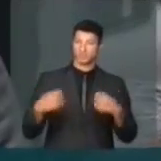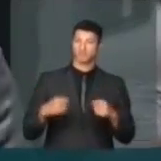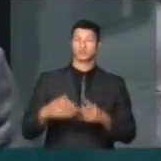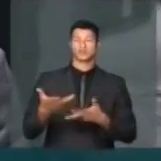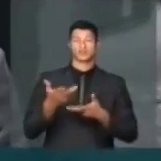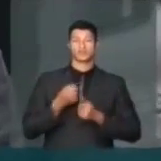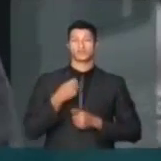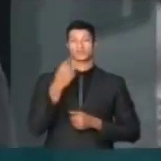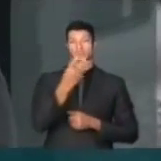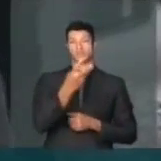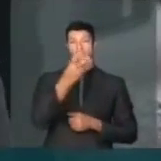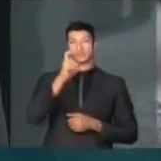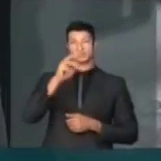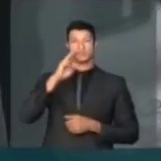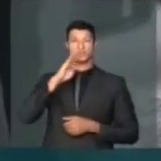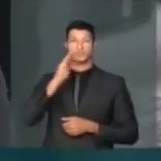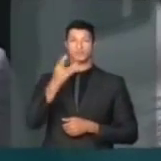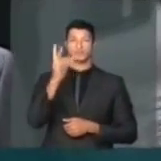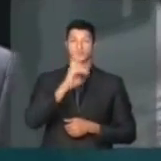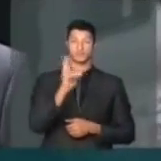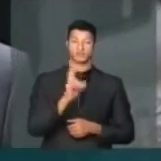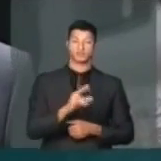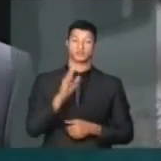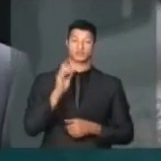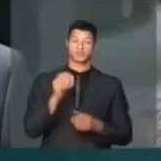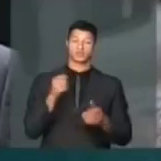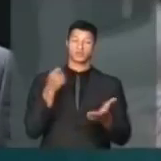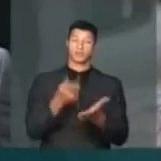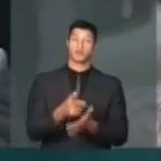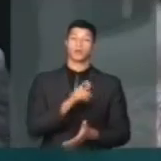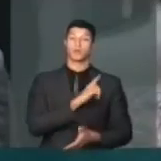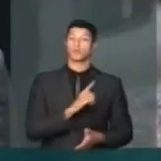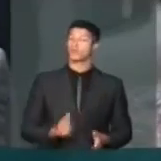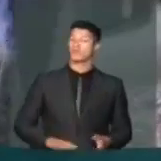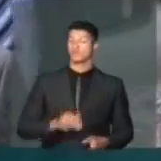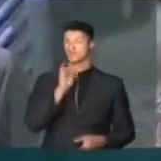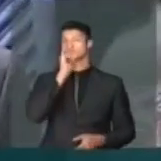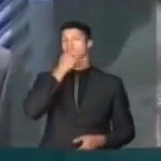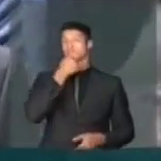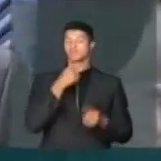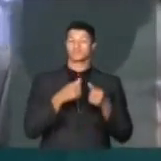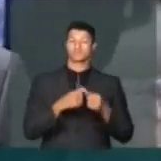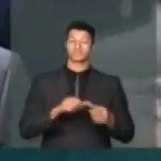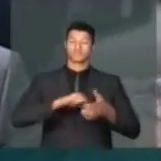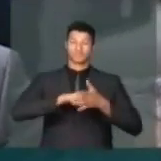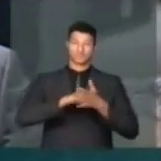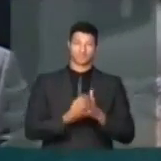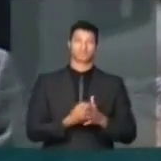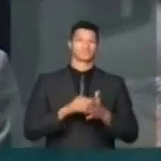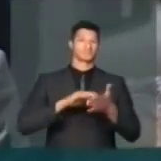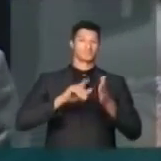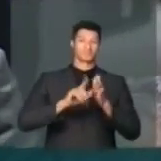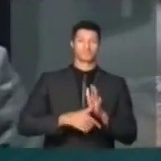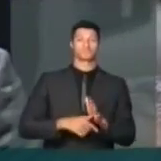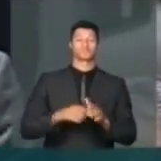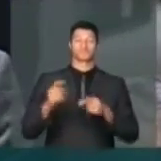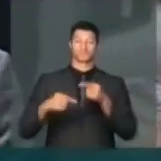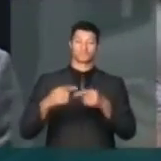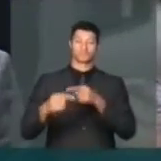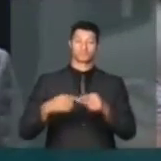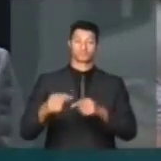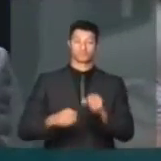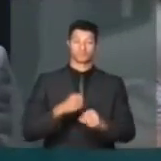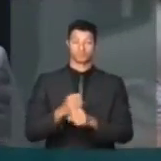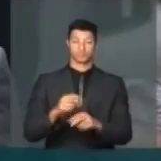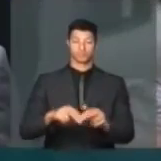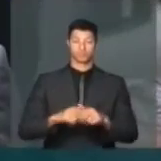receber 35 bilhões de reais que já está a pagar, que o governo, infelizmente, está contingenciando e arrolando a cada